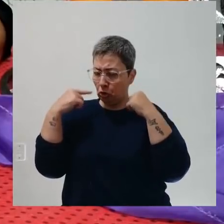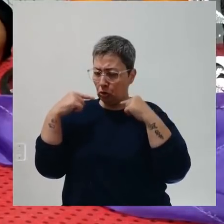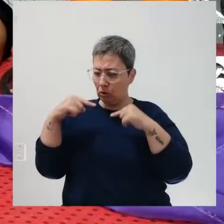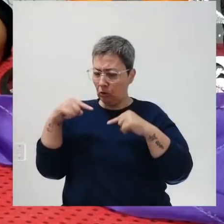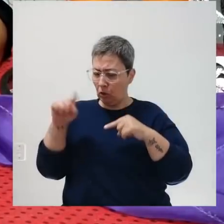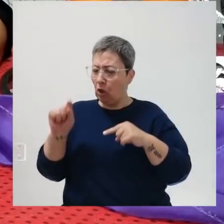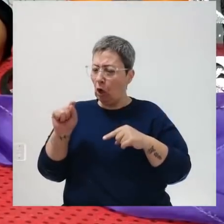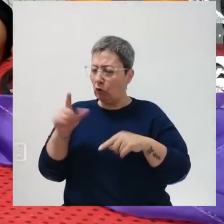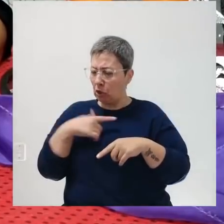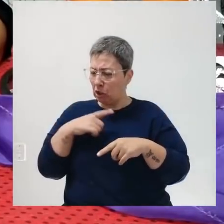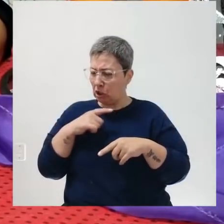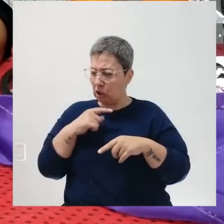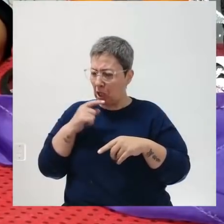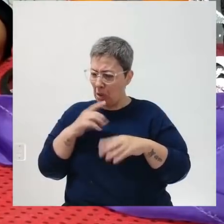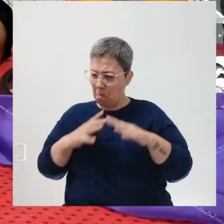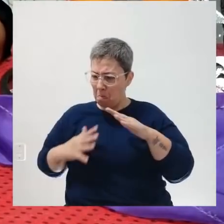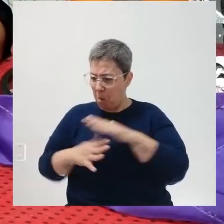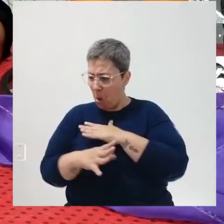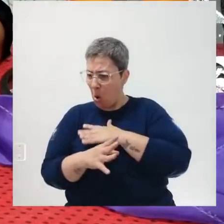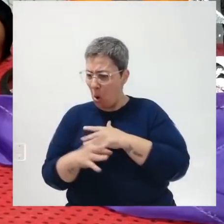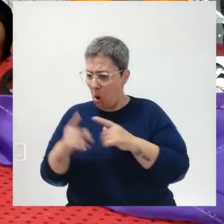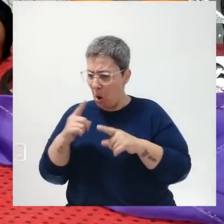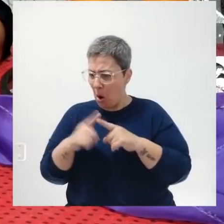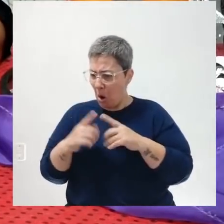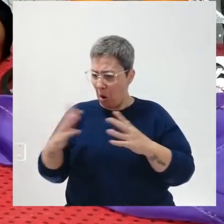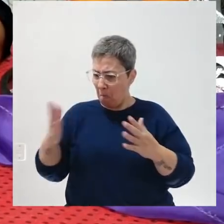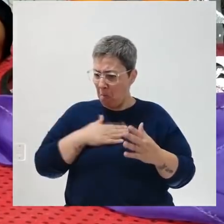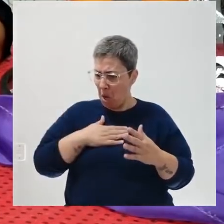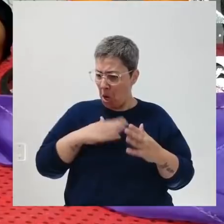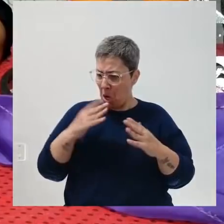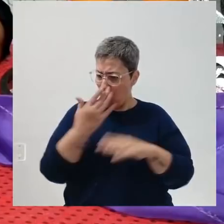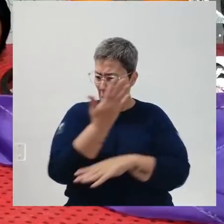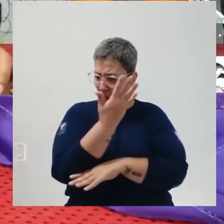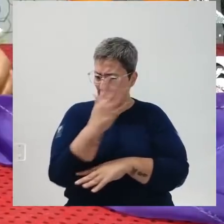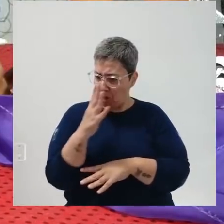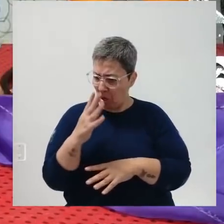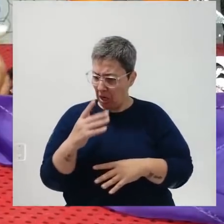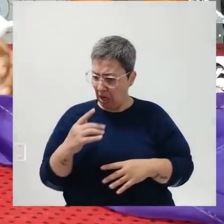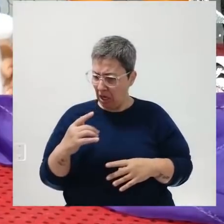Cordeirinho, você está invadindo a minha floresta.